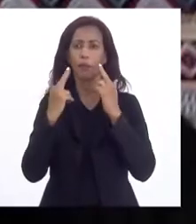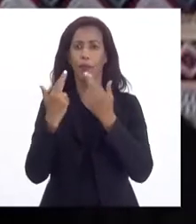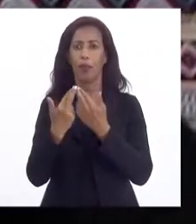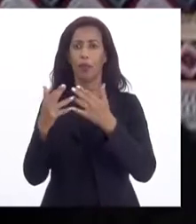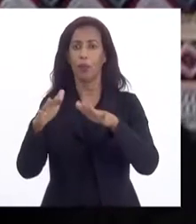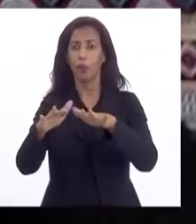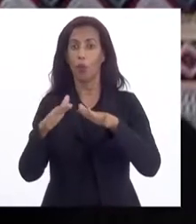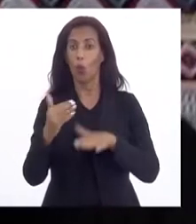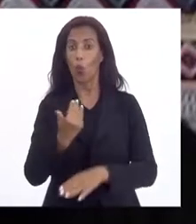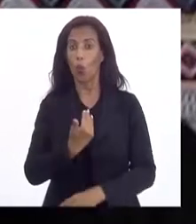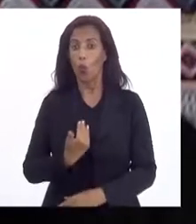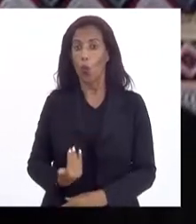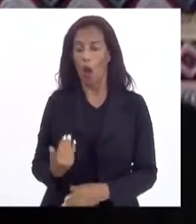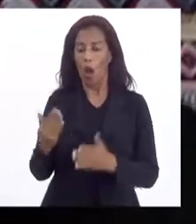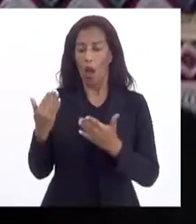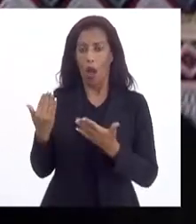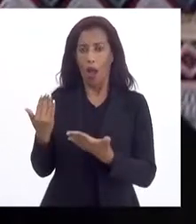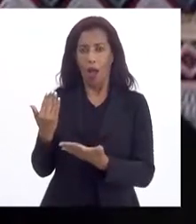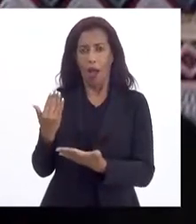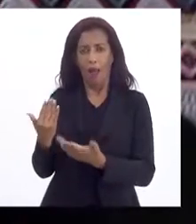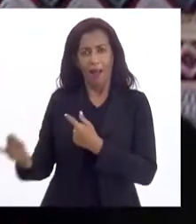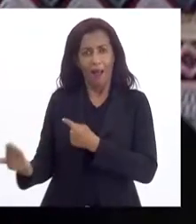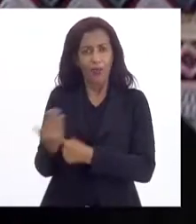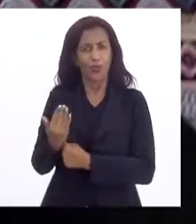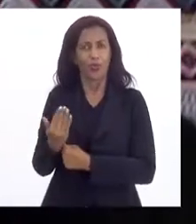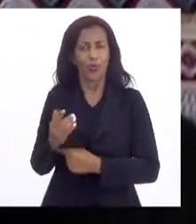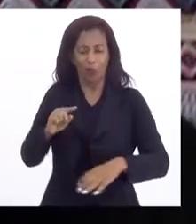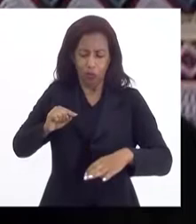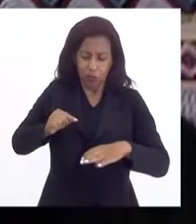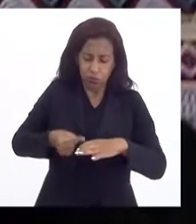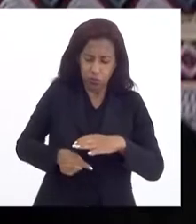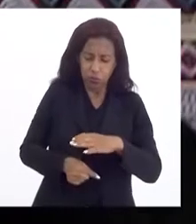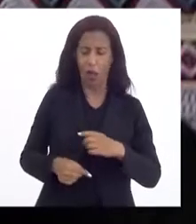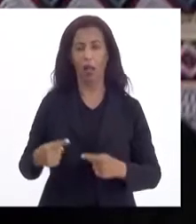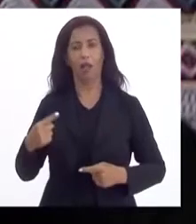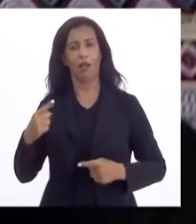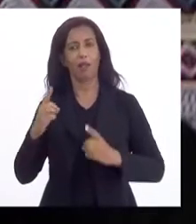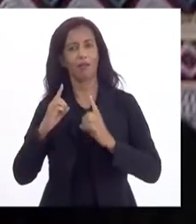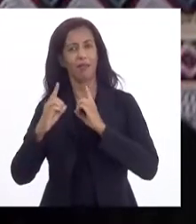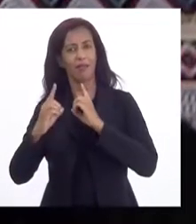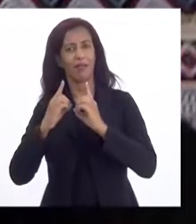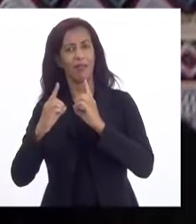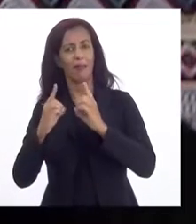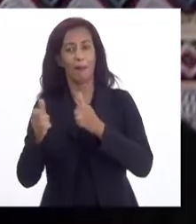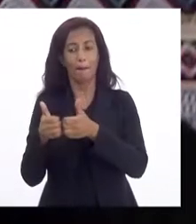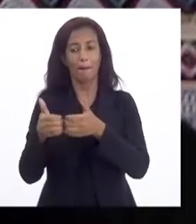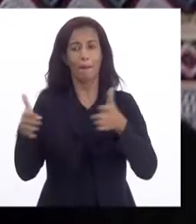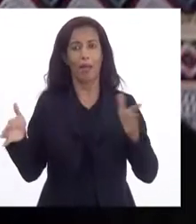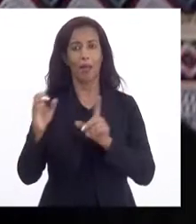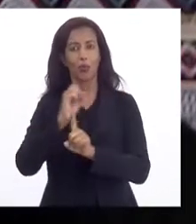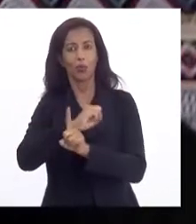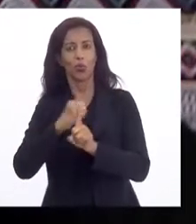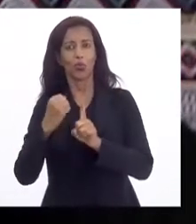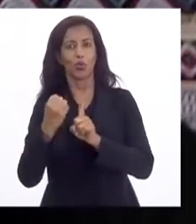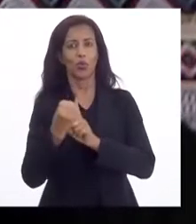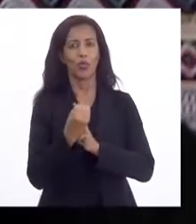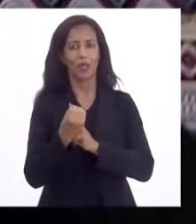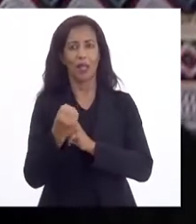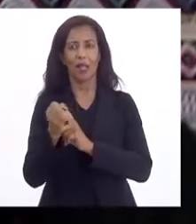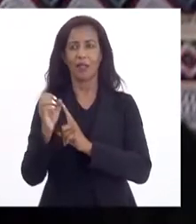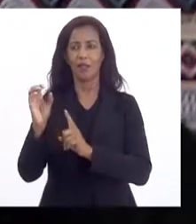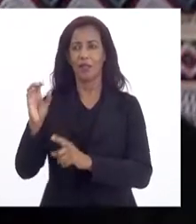pública possibilita o aprofundamento do debate, abre a possibilidade para a sociedade civil organizada